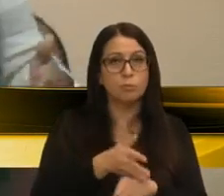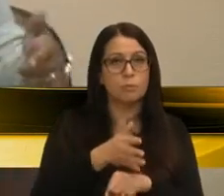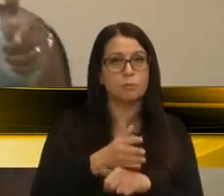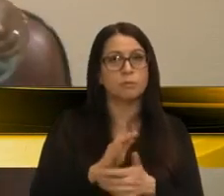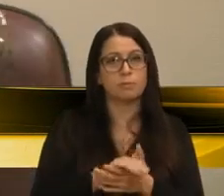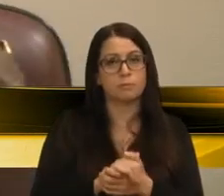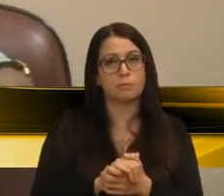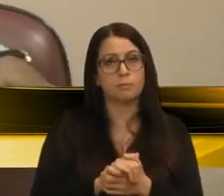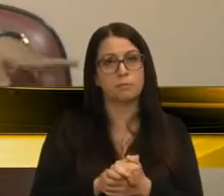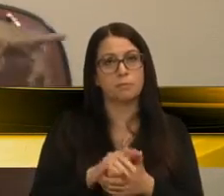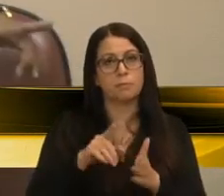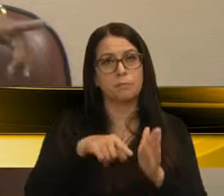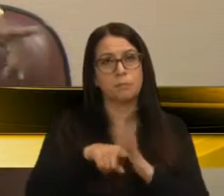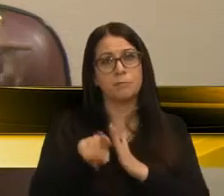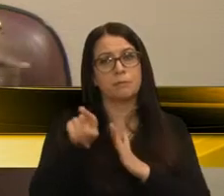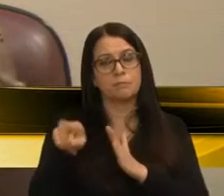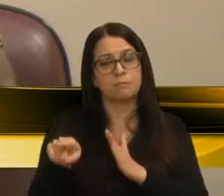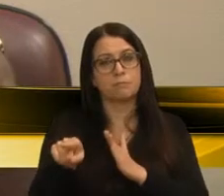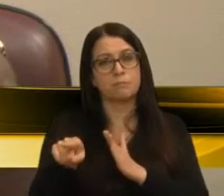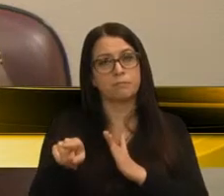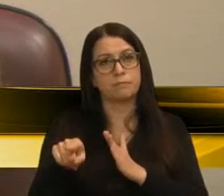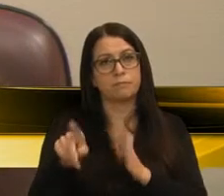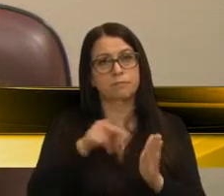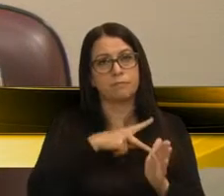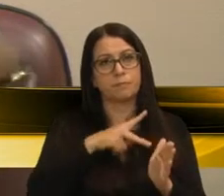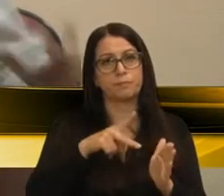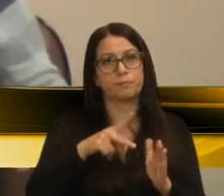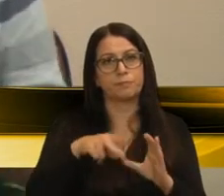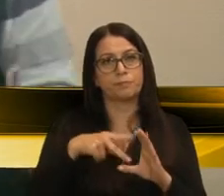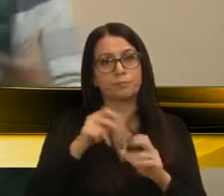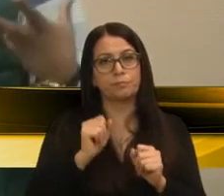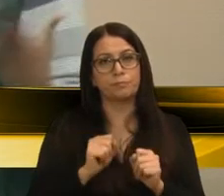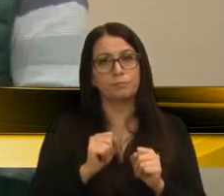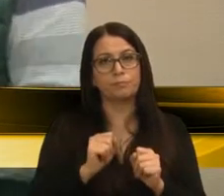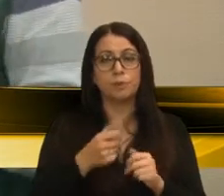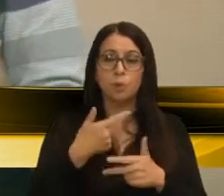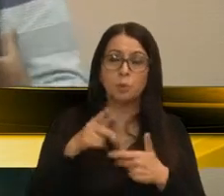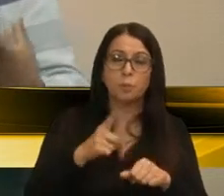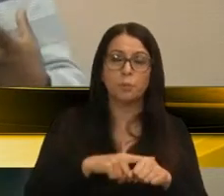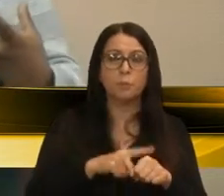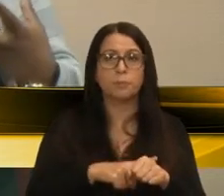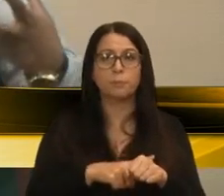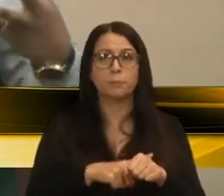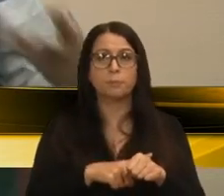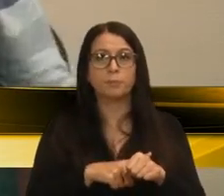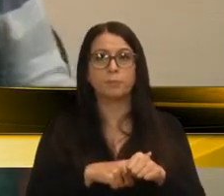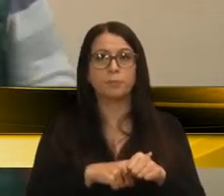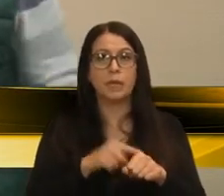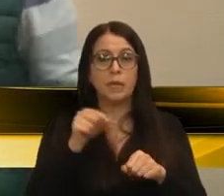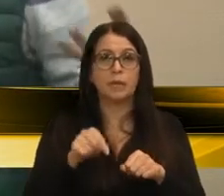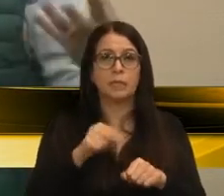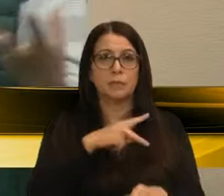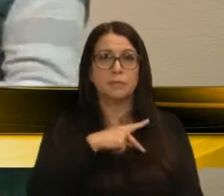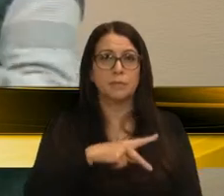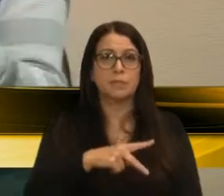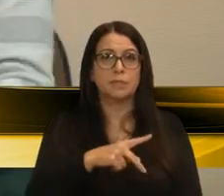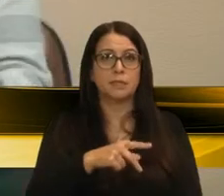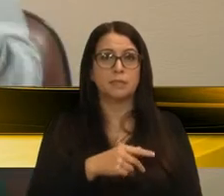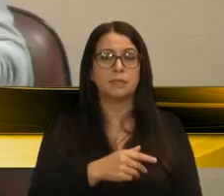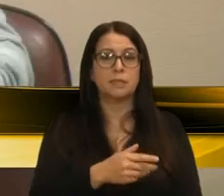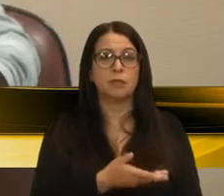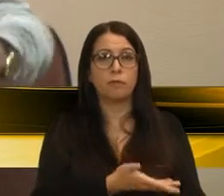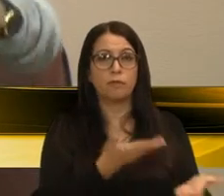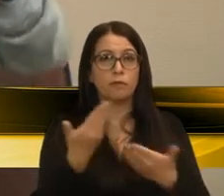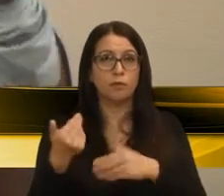participar. Perguntava e me socorria do presidente da Câmara se, em algum momento, essa presidência recebeu o